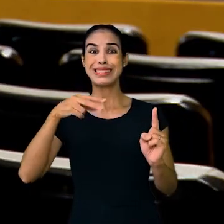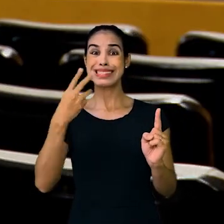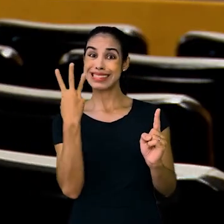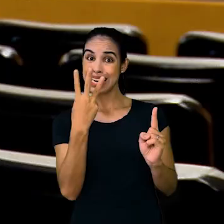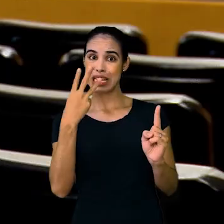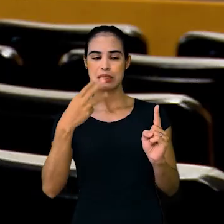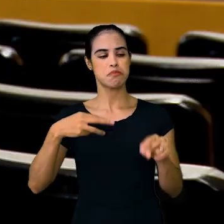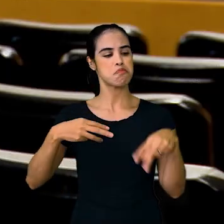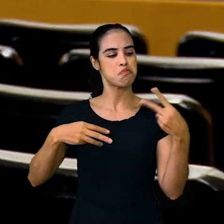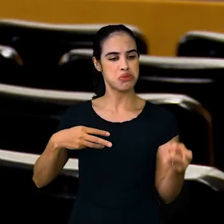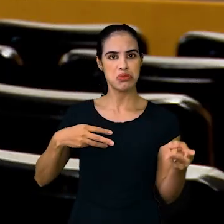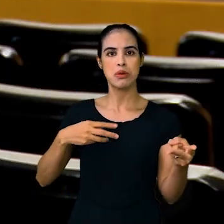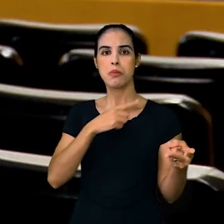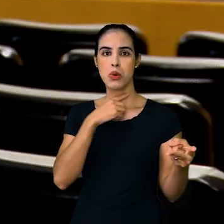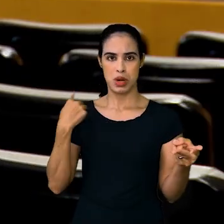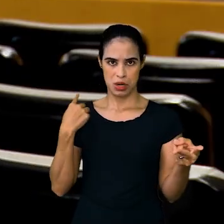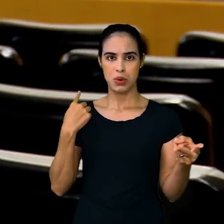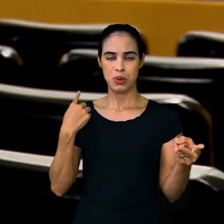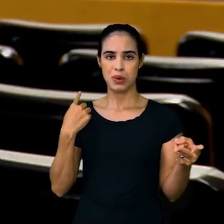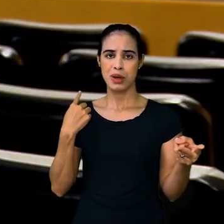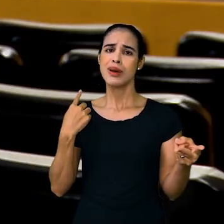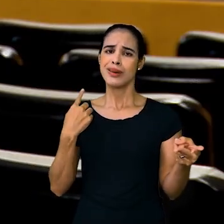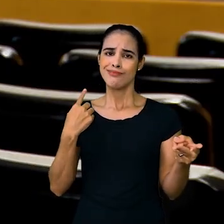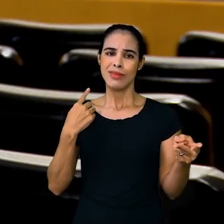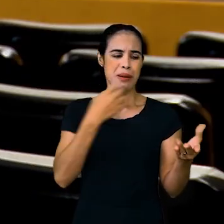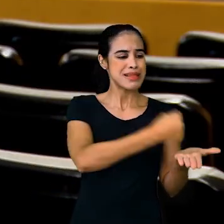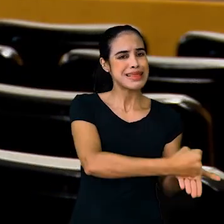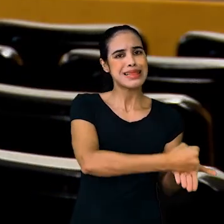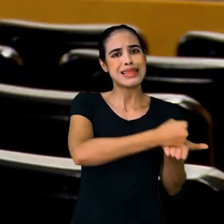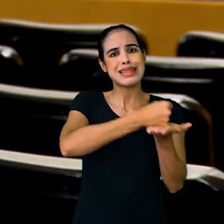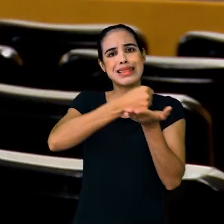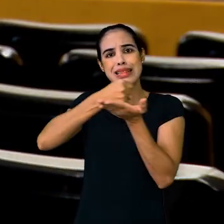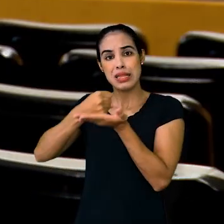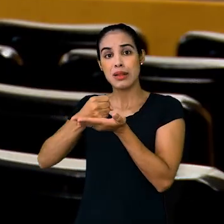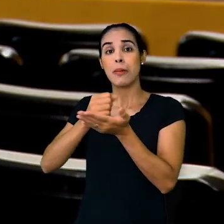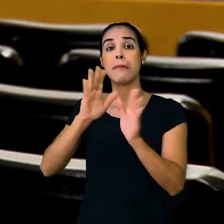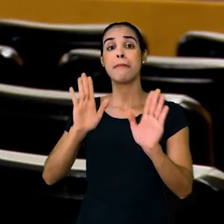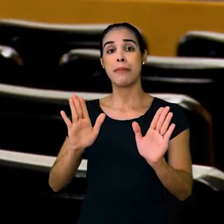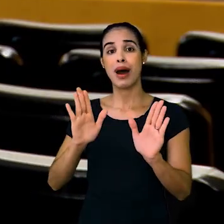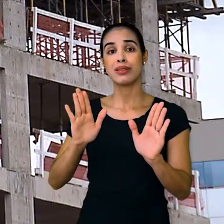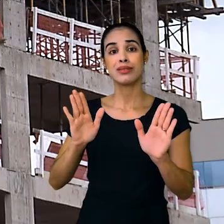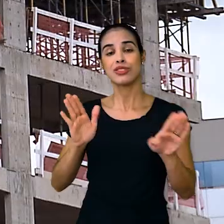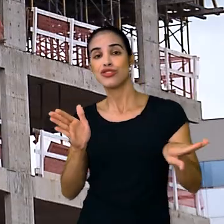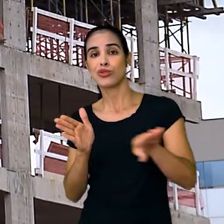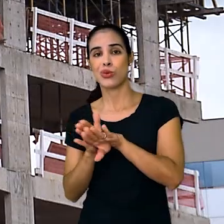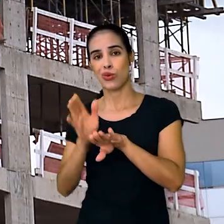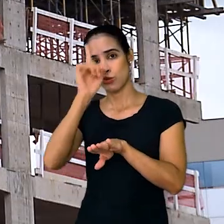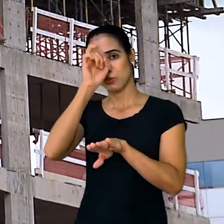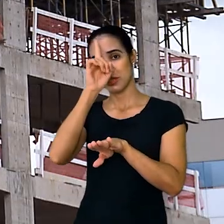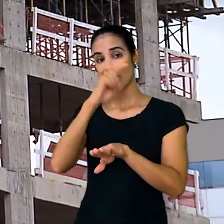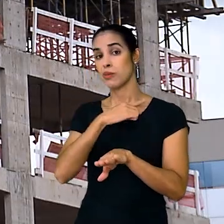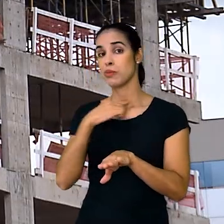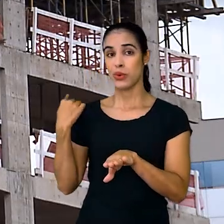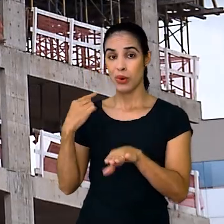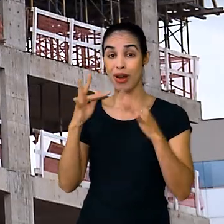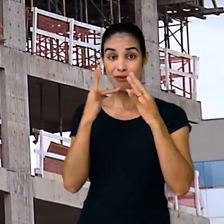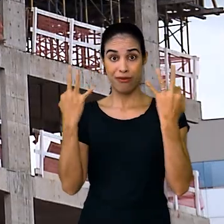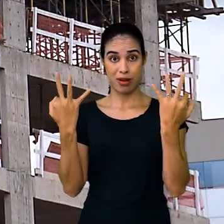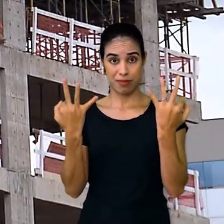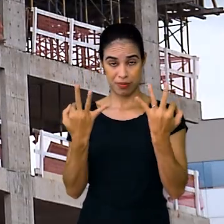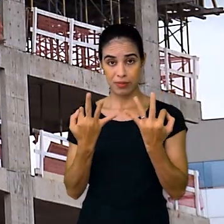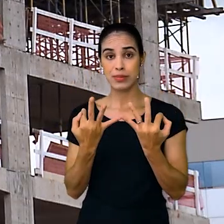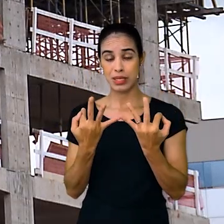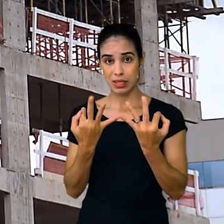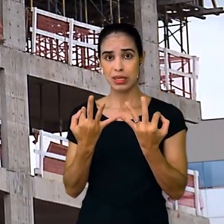contra a vítima. O profissional foi socorrido, mas acabou morrendo a caminho do hospital. A família do rapaz alegou na